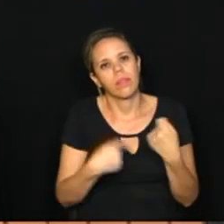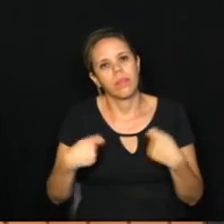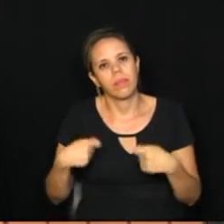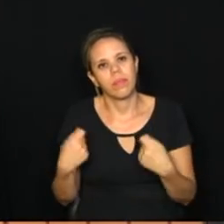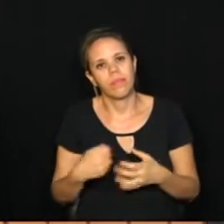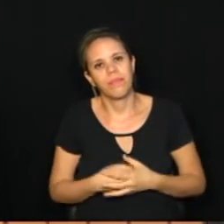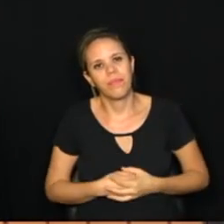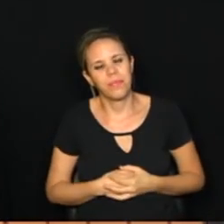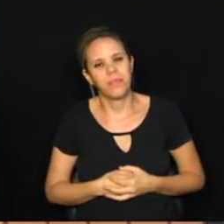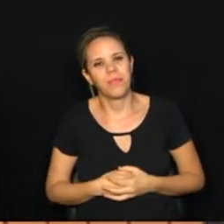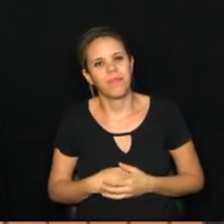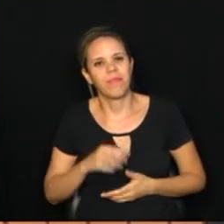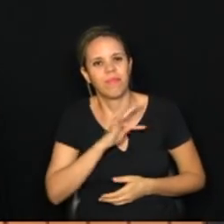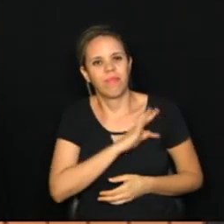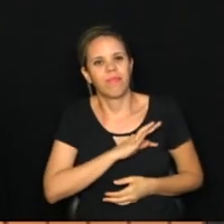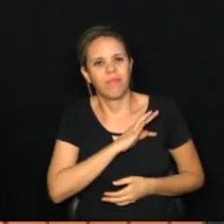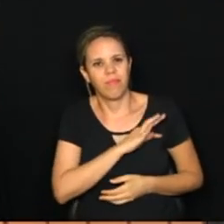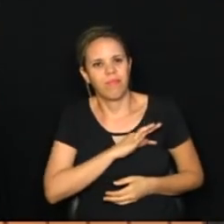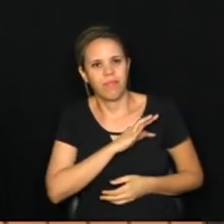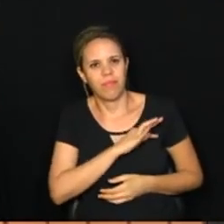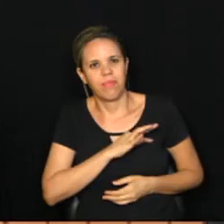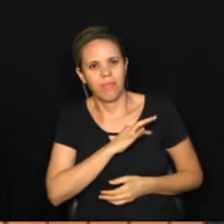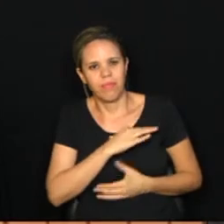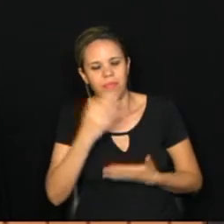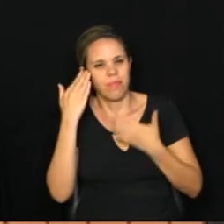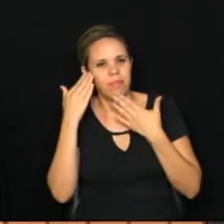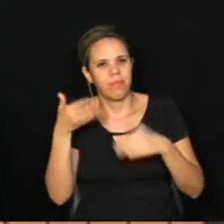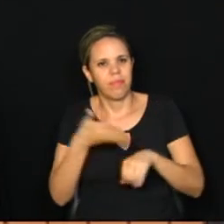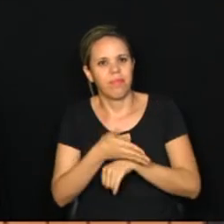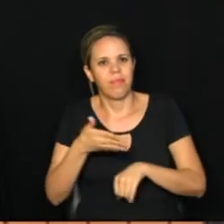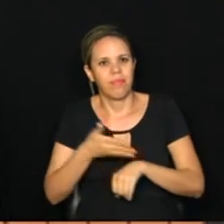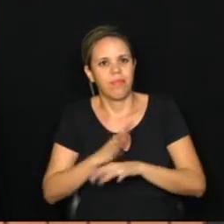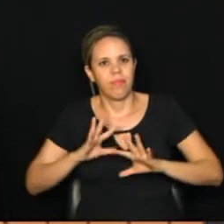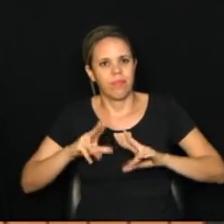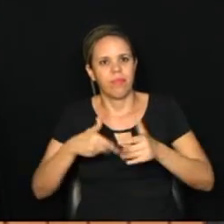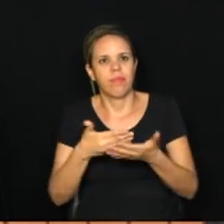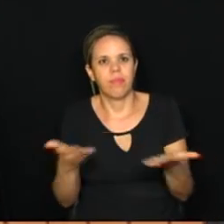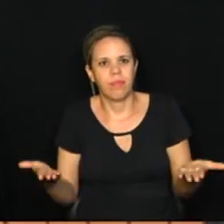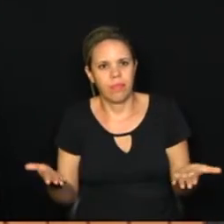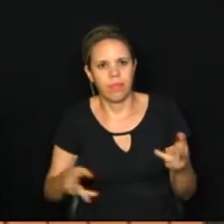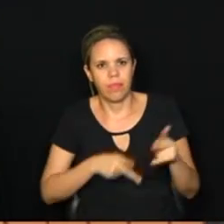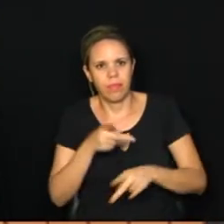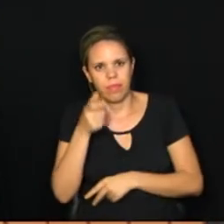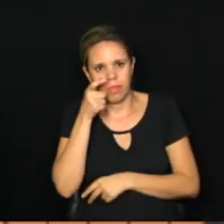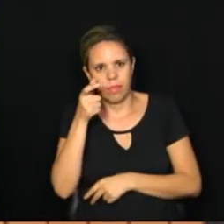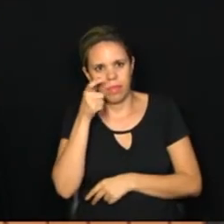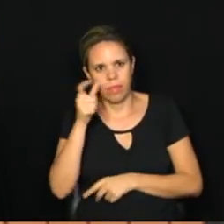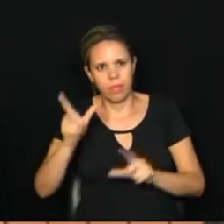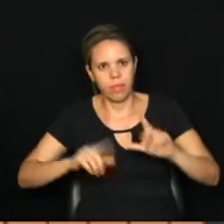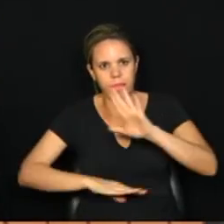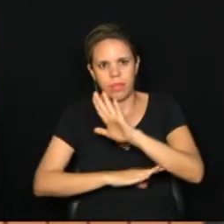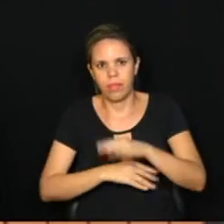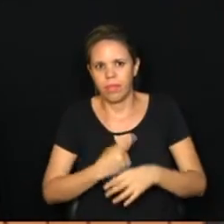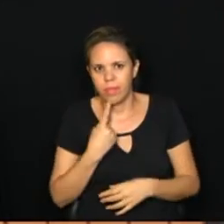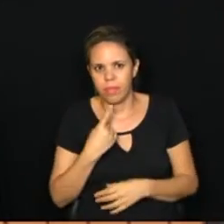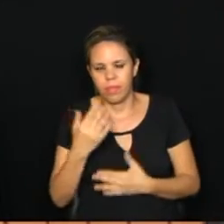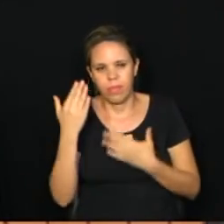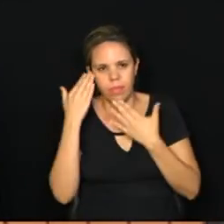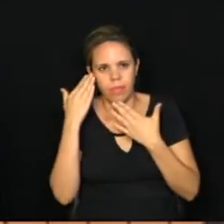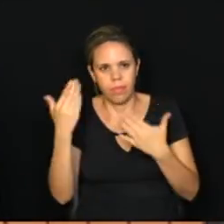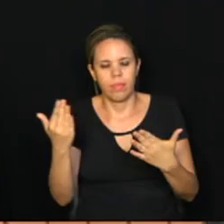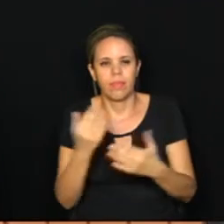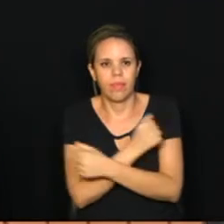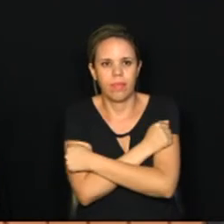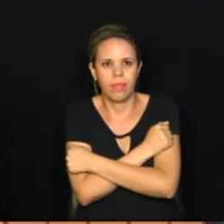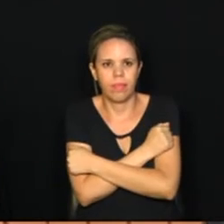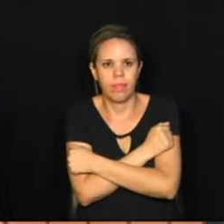necessidade aqui técnica, né? Mas agradecendo a participação de todos e aqueles que nos assistiram pela TV Câmara. Obrigado, um